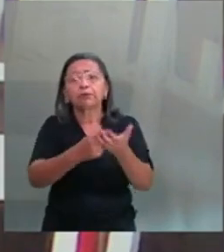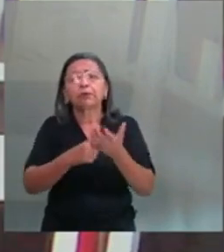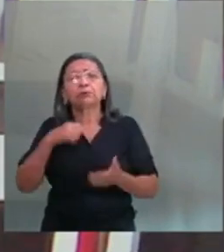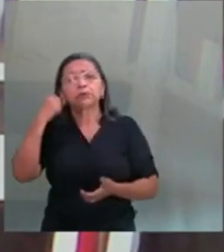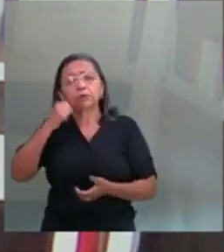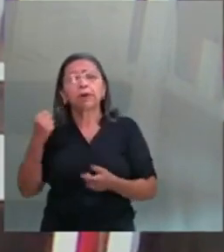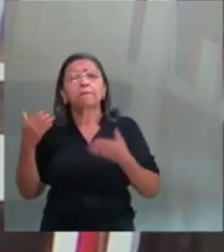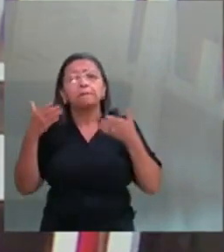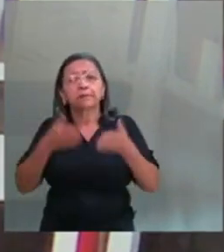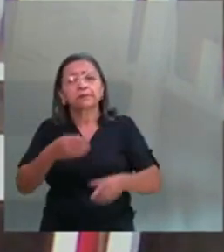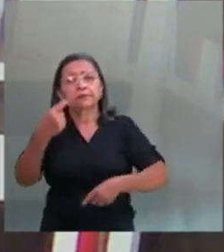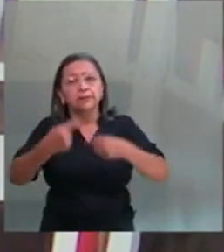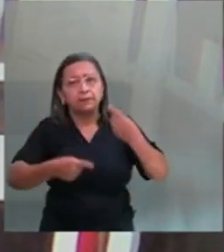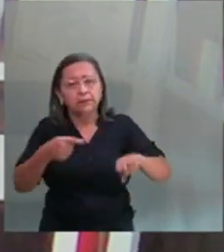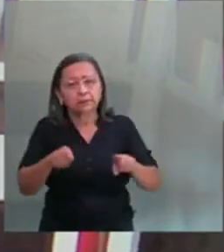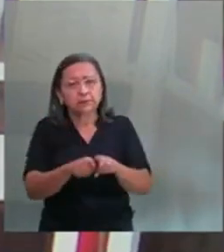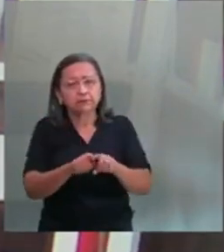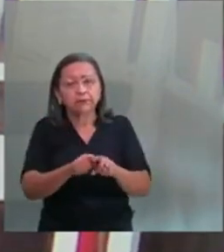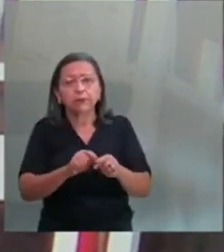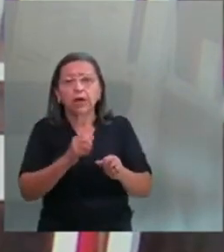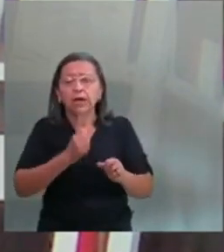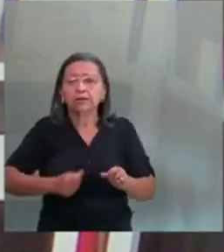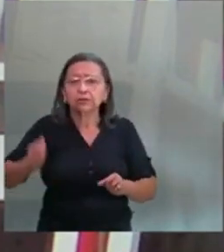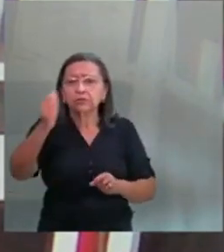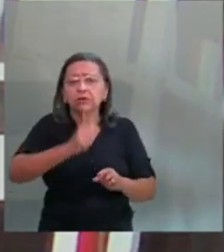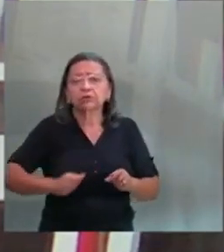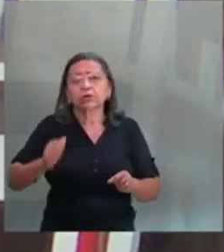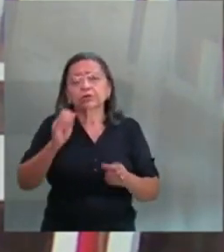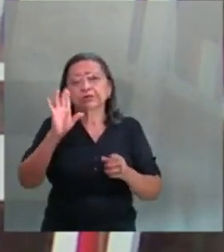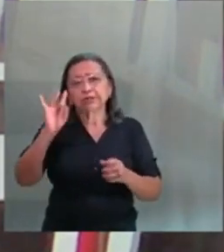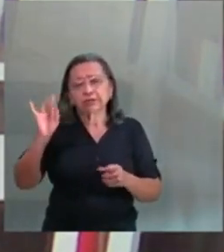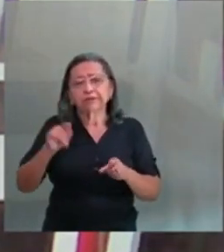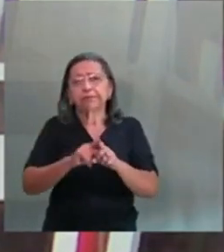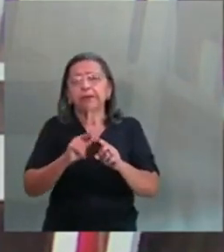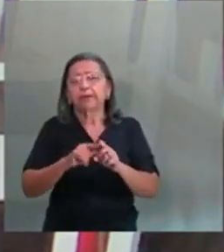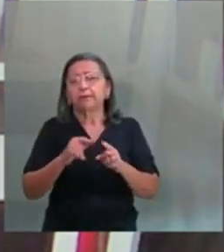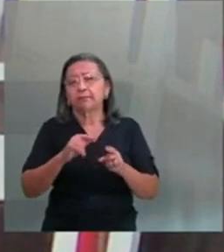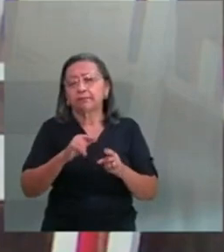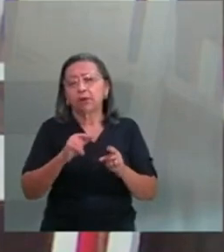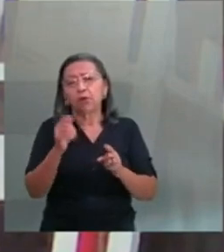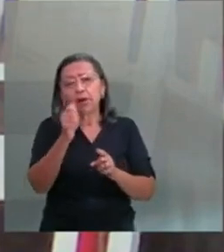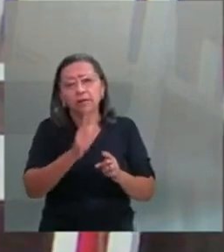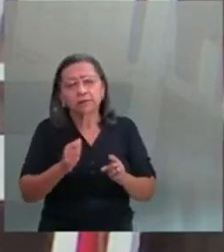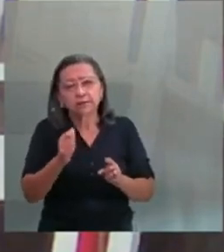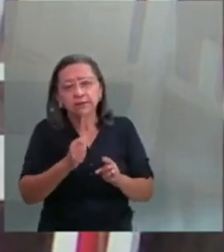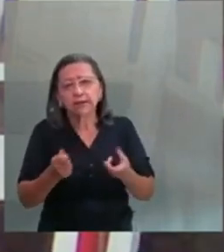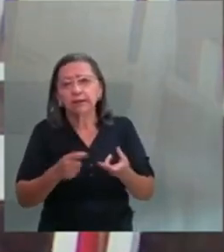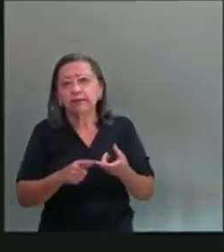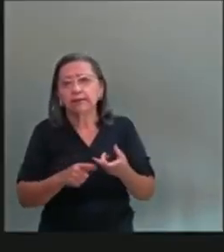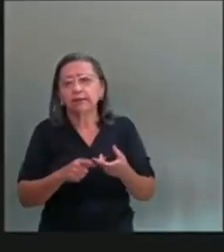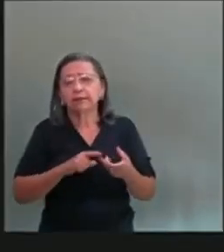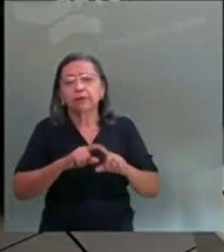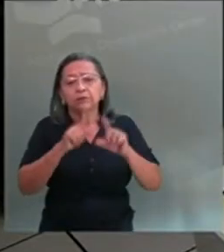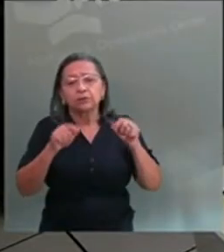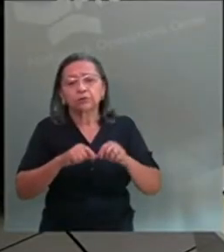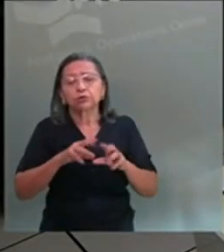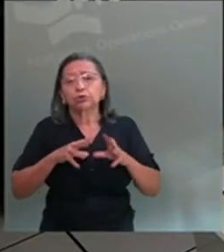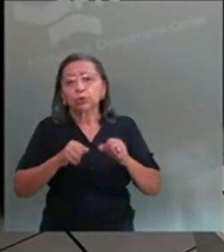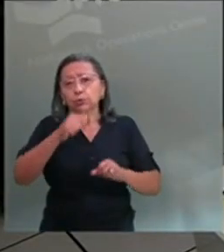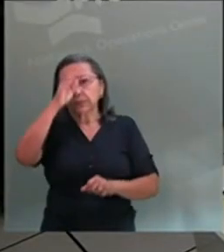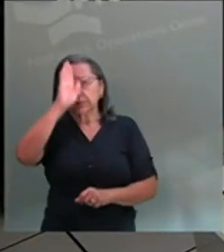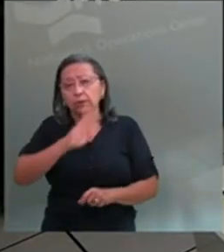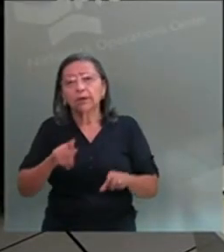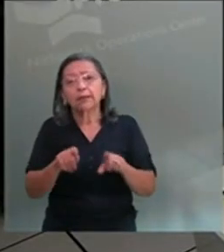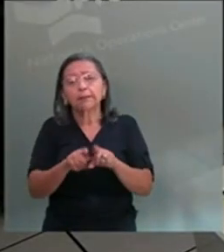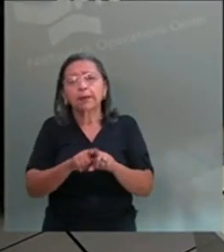desse debate que tem sido feito por associações científicas, acadêmicas, organizações sociais, sindicais, seus servidores em todo o Brasil.